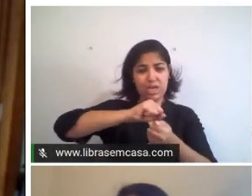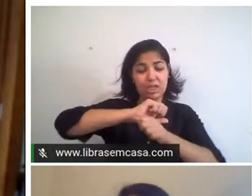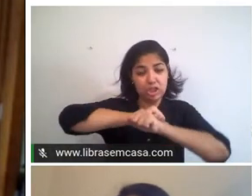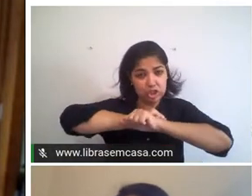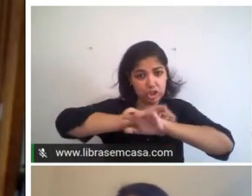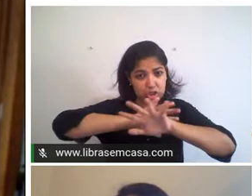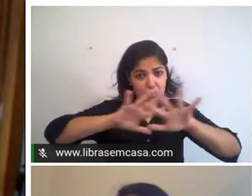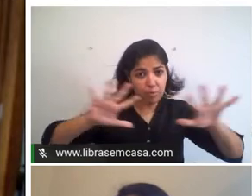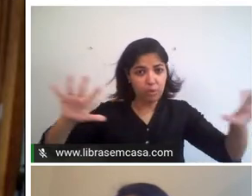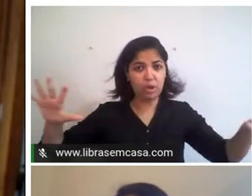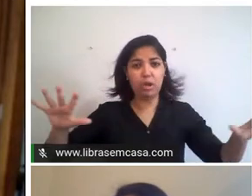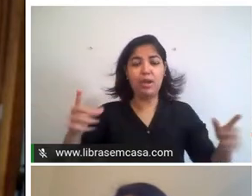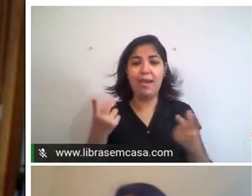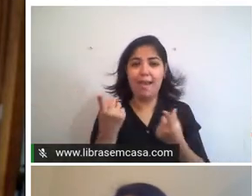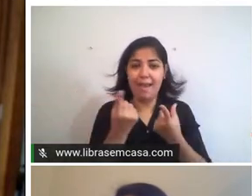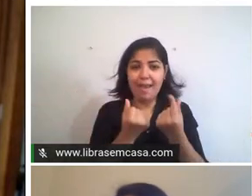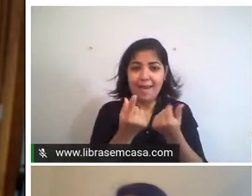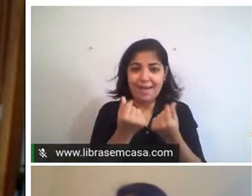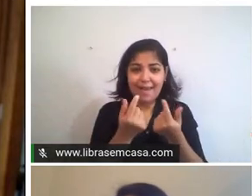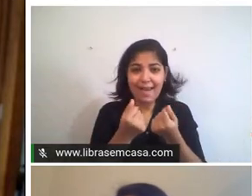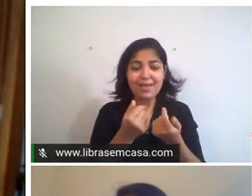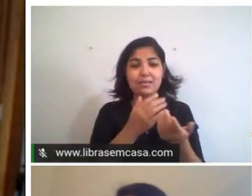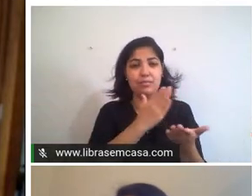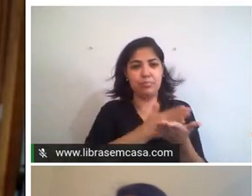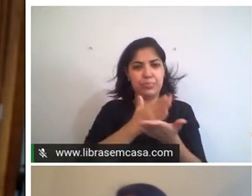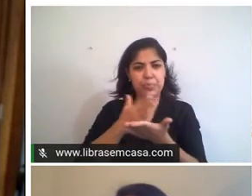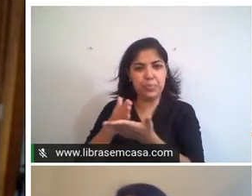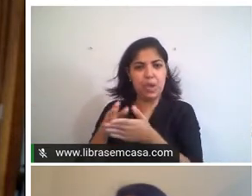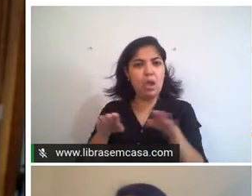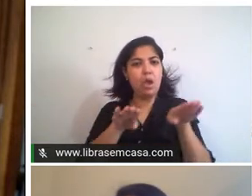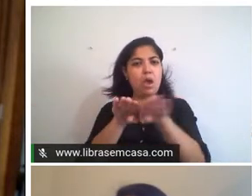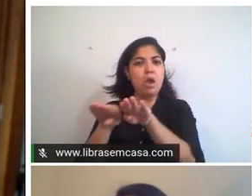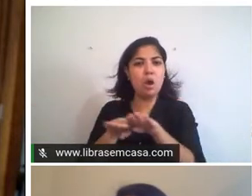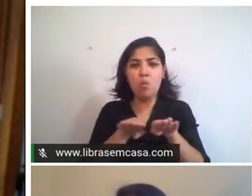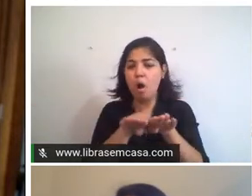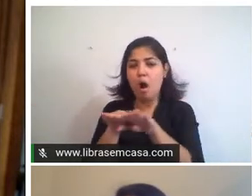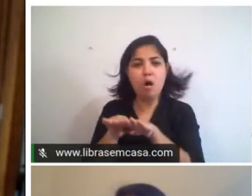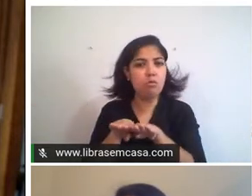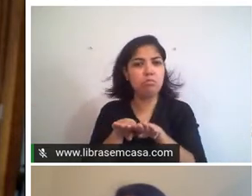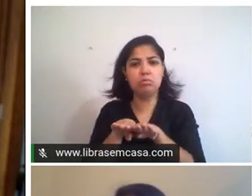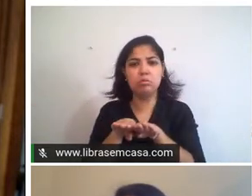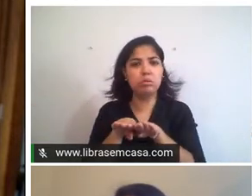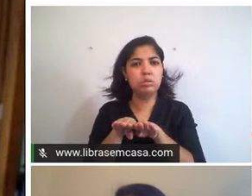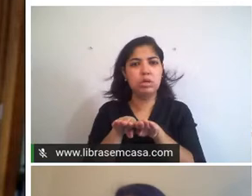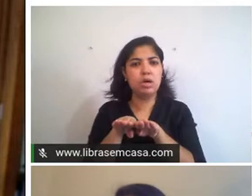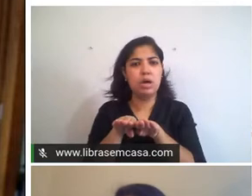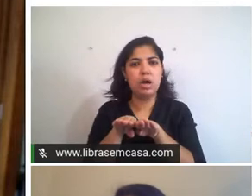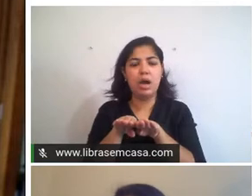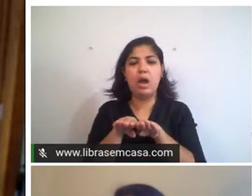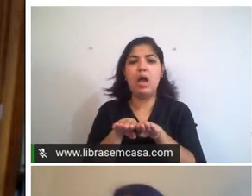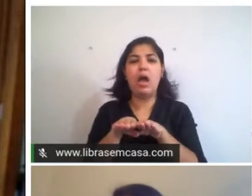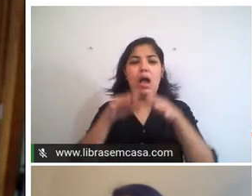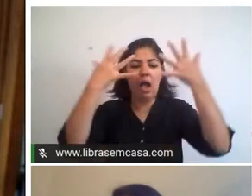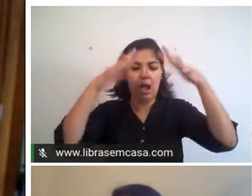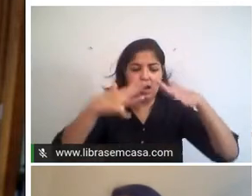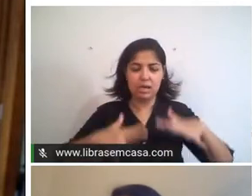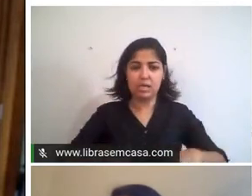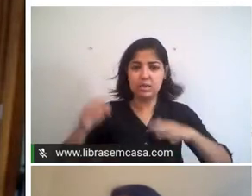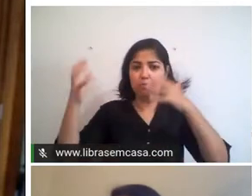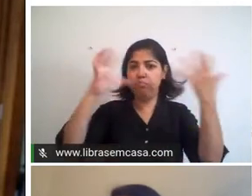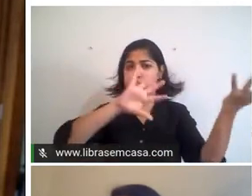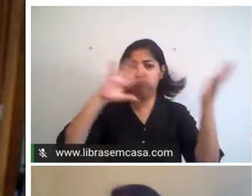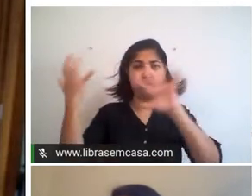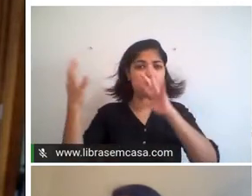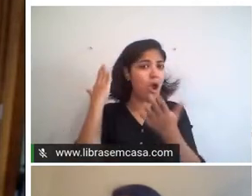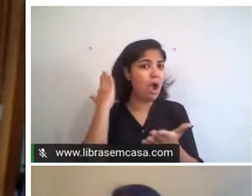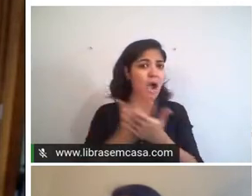uma maneira igualitária, nós não temos saída para a crise climática, nós não vamos ter saída